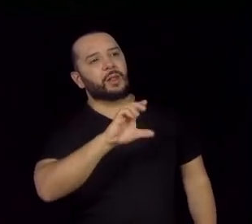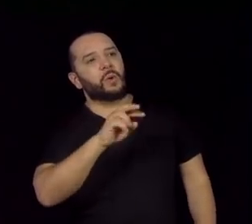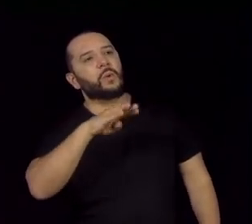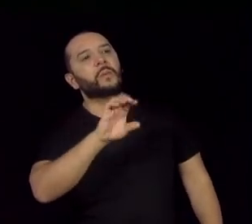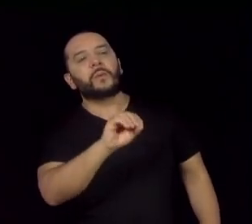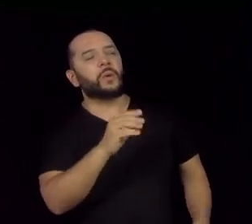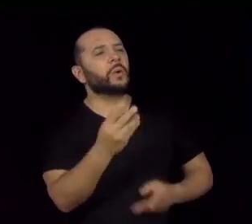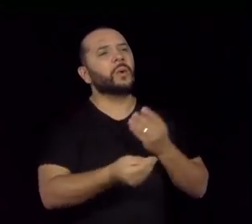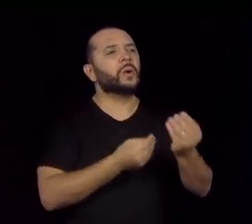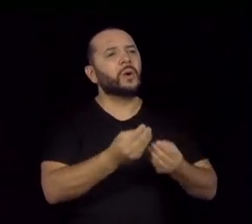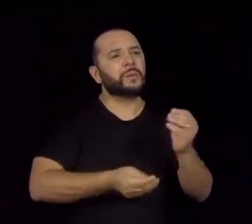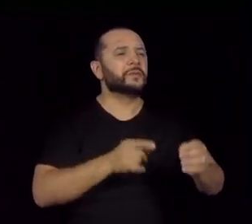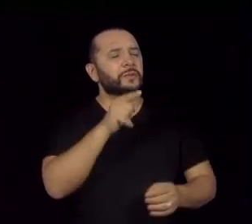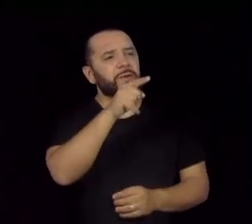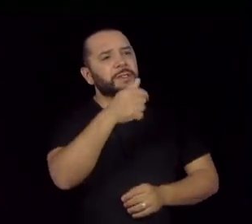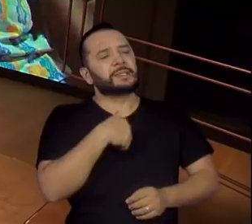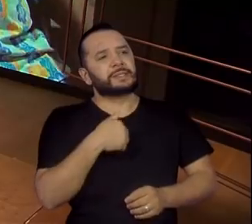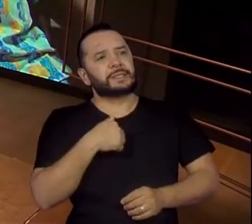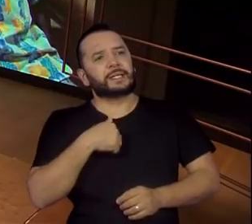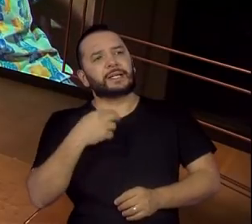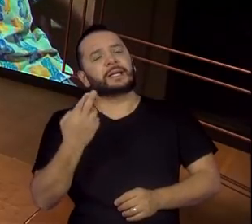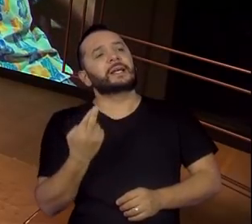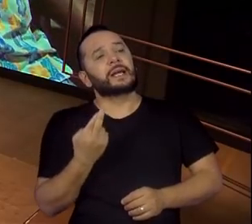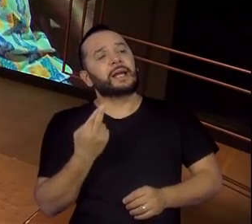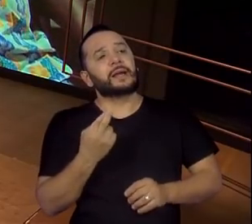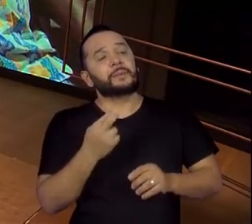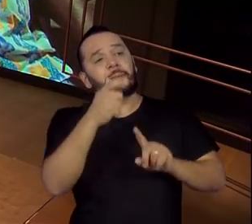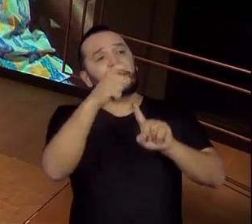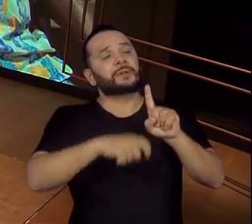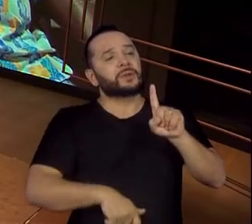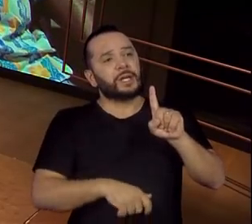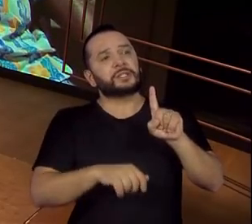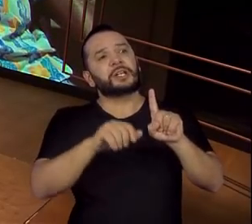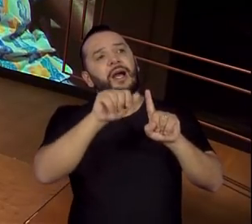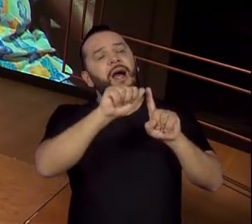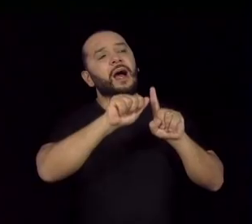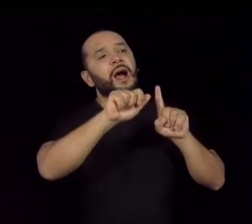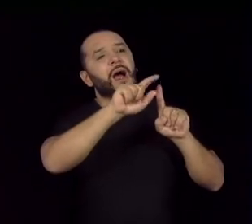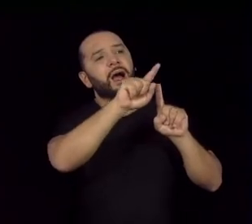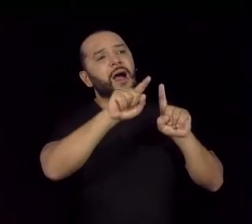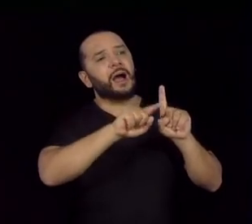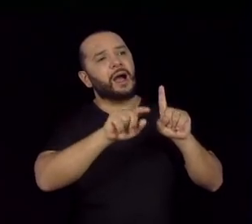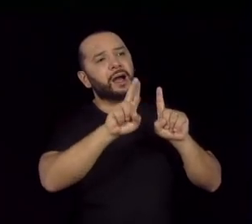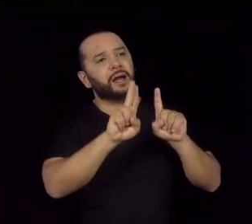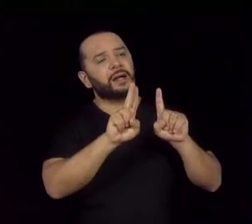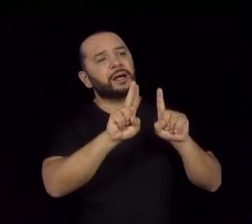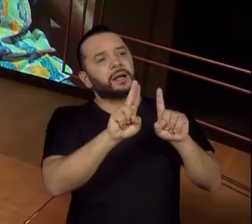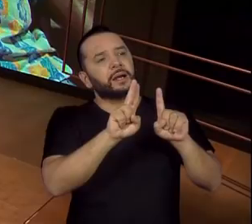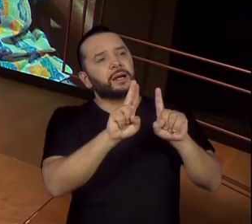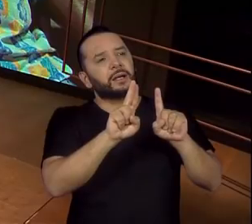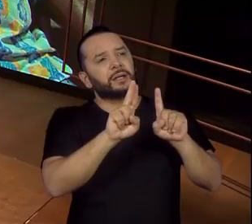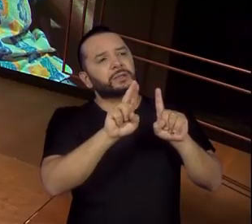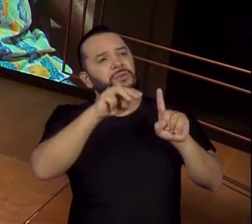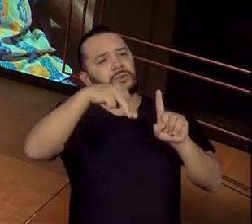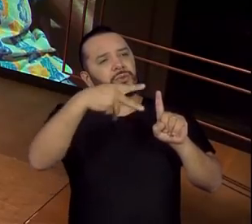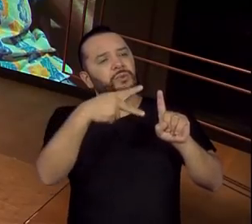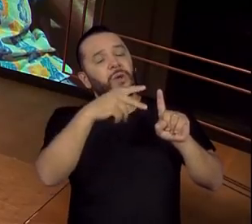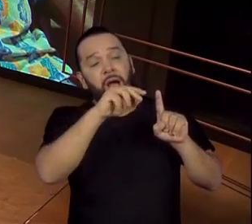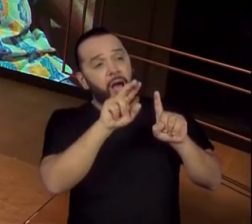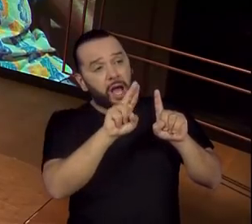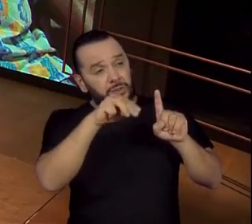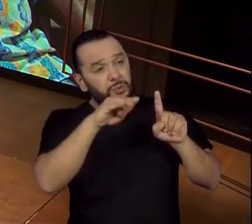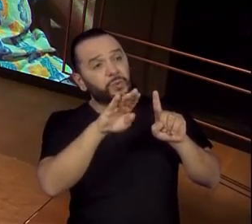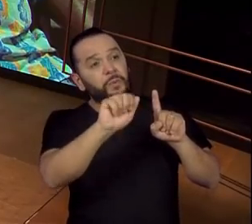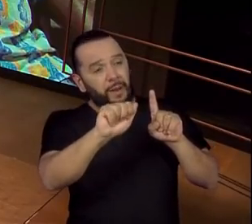sentiu representando o Gangazumba, né? Que é um desses símbolos da resistência negra? Realização, aí